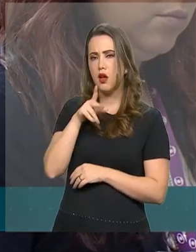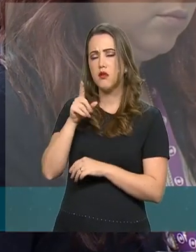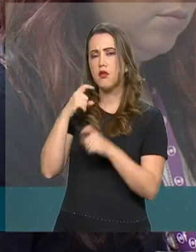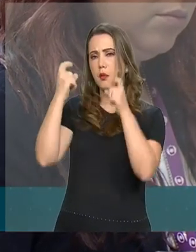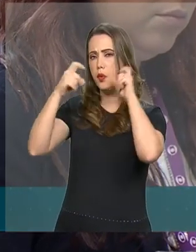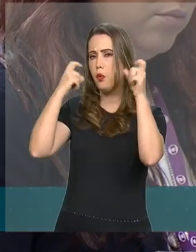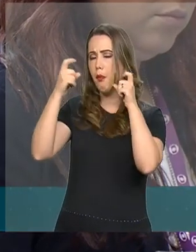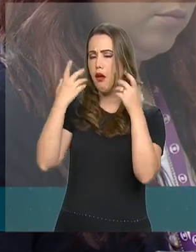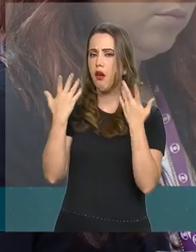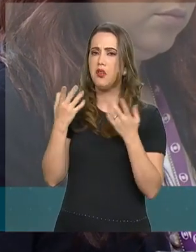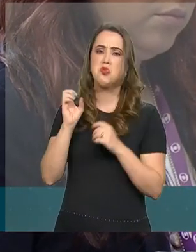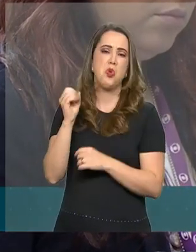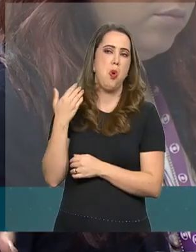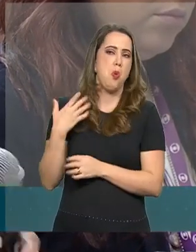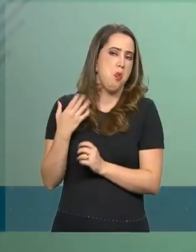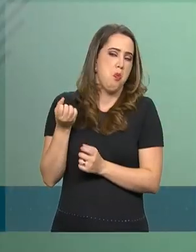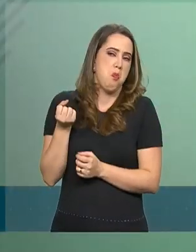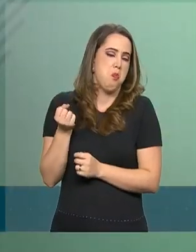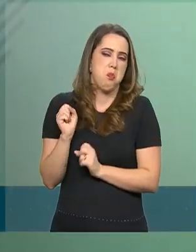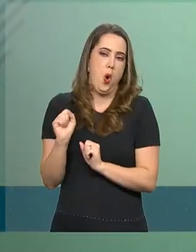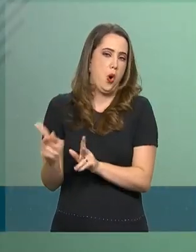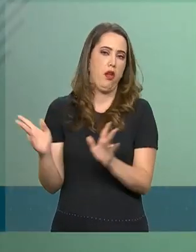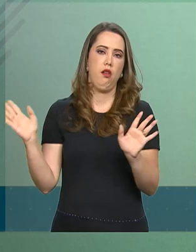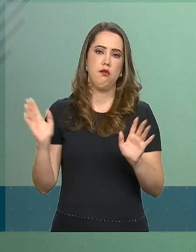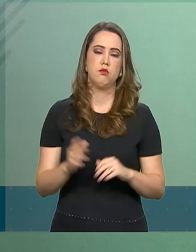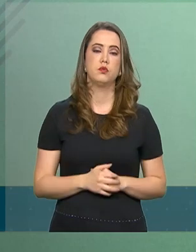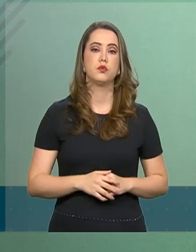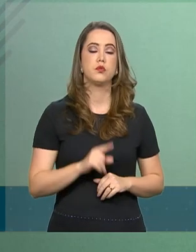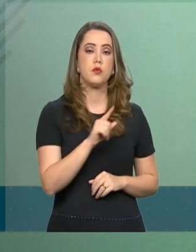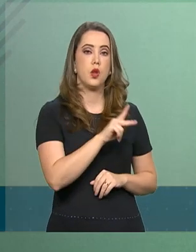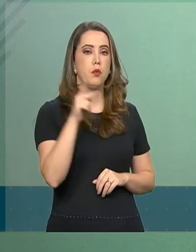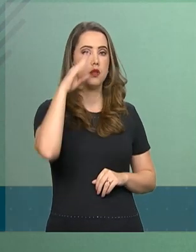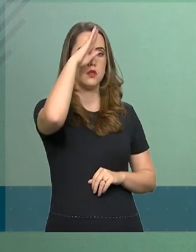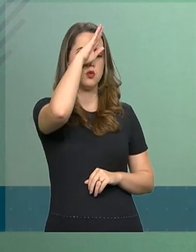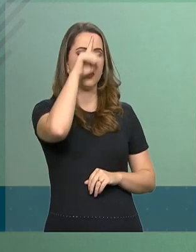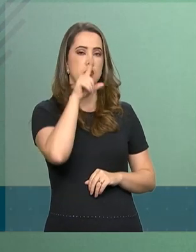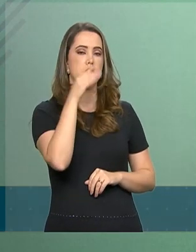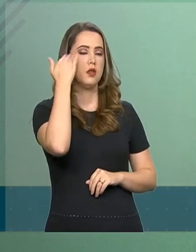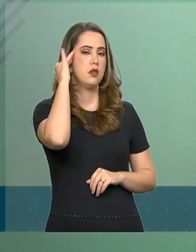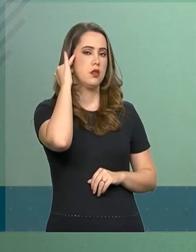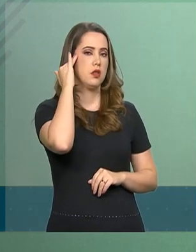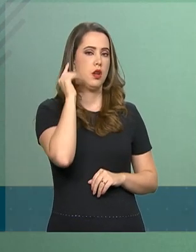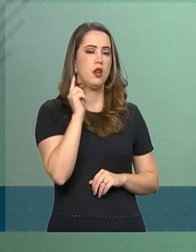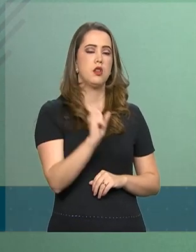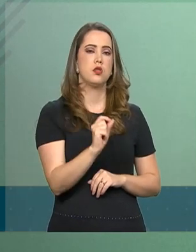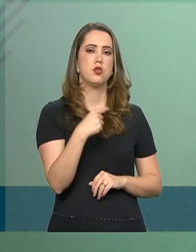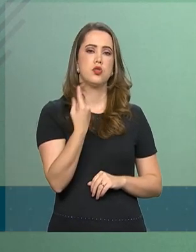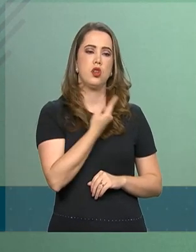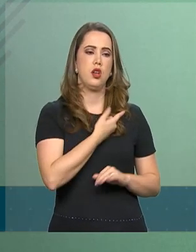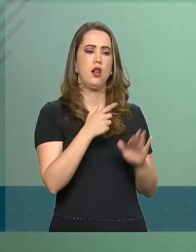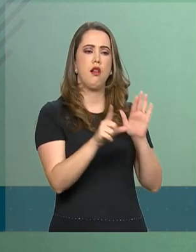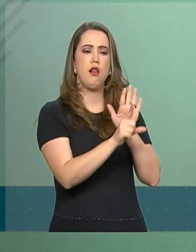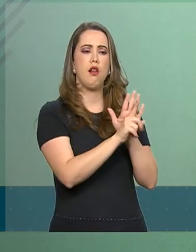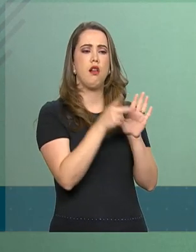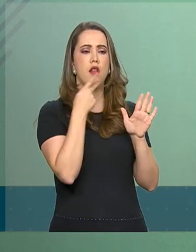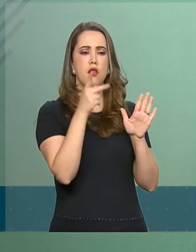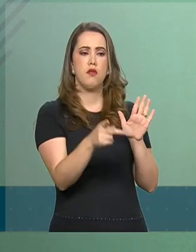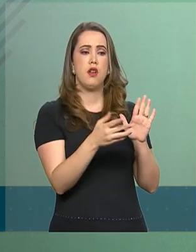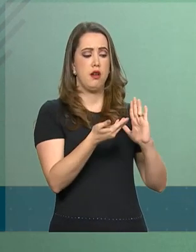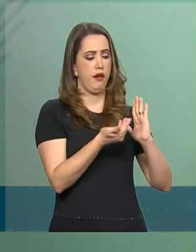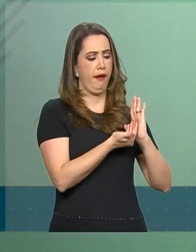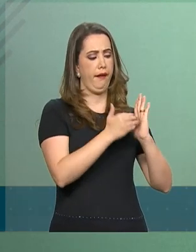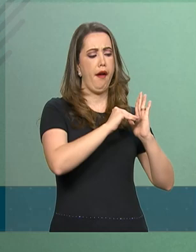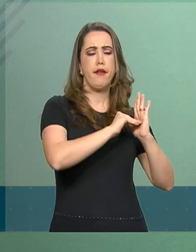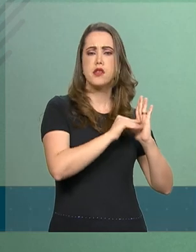o barco correr o presidente entende que a casa que conforme as nossas leis têm as responsabilidades e